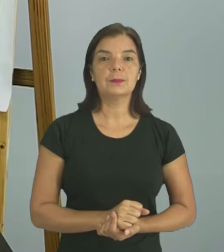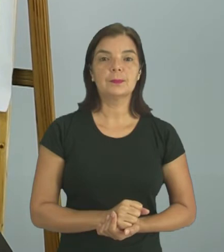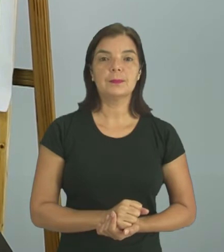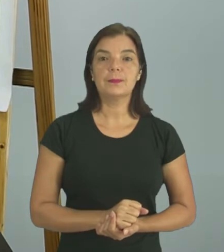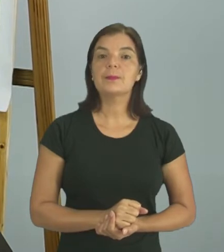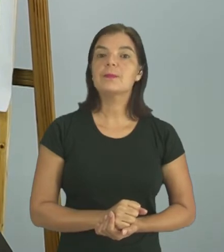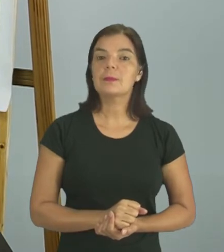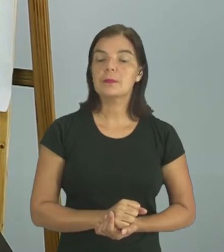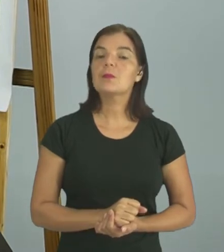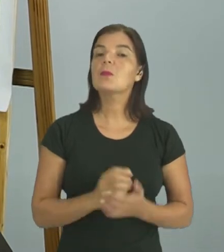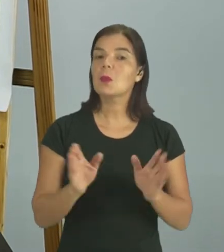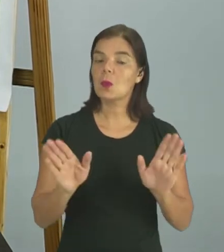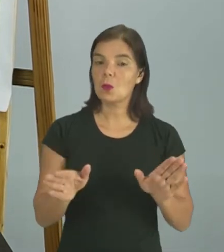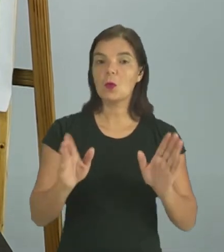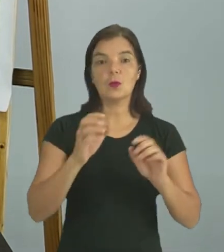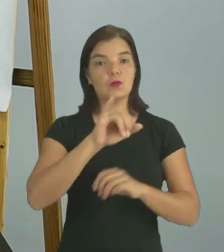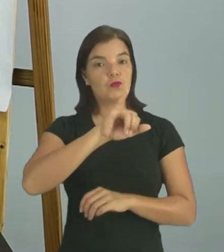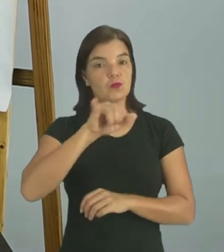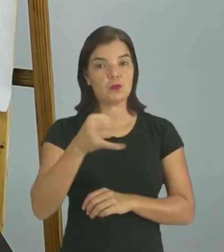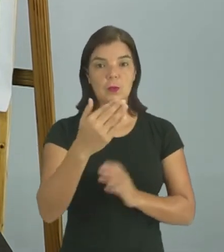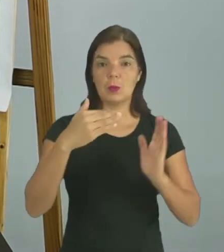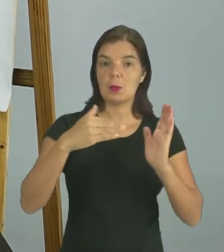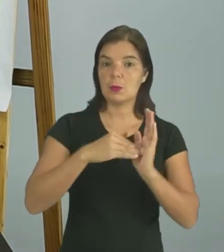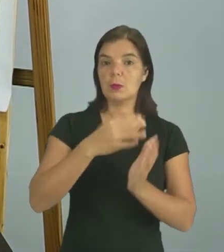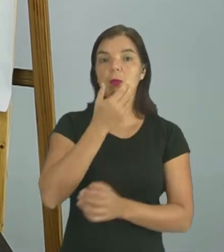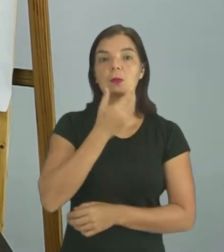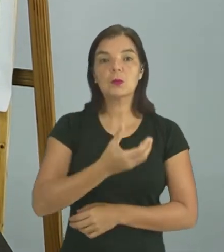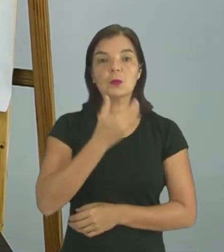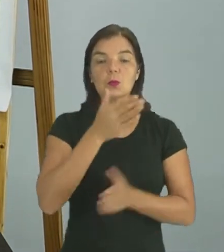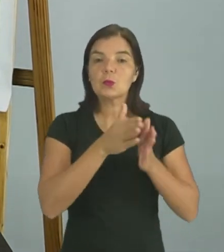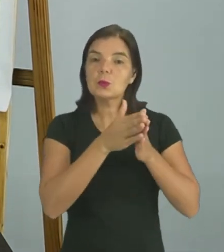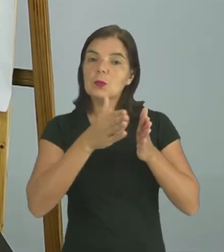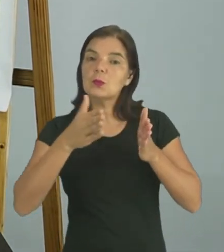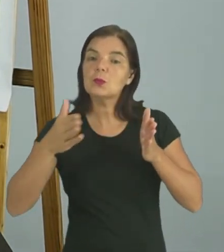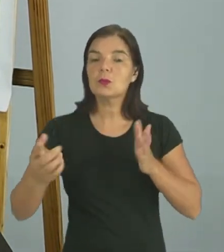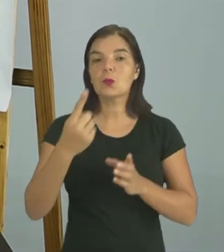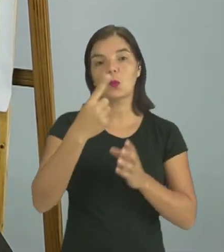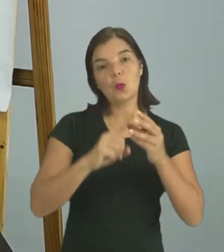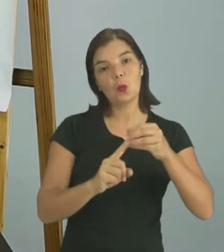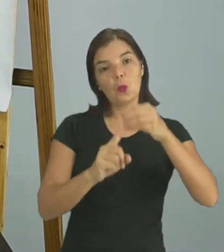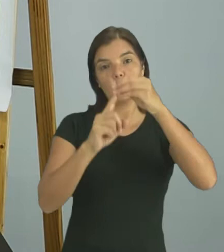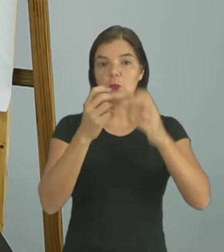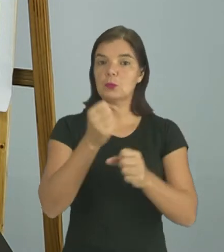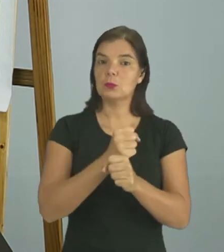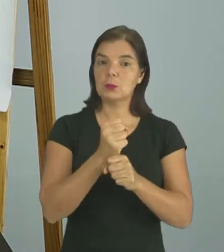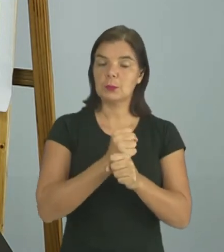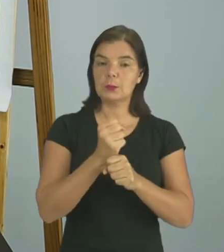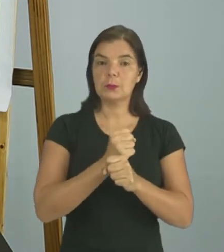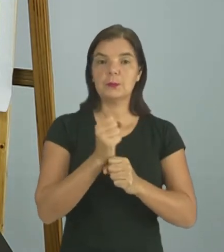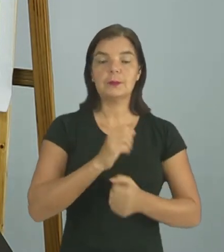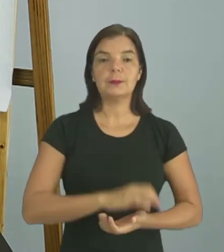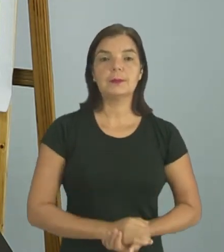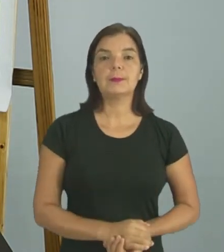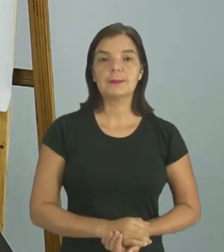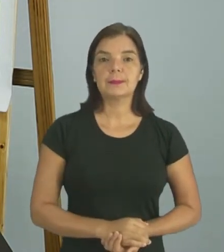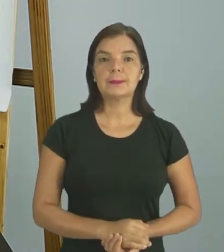12. Fecha-se de janeiro a dezembro o período de um único ano.